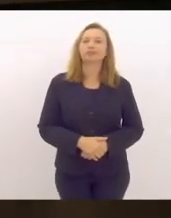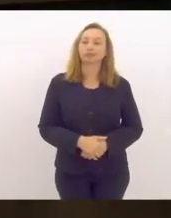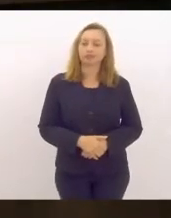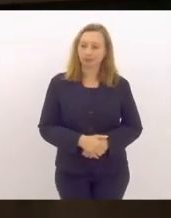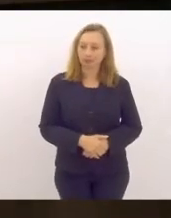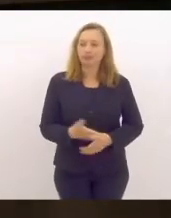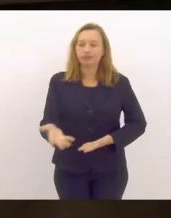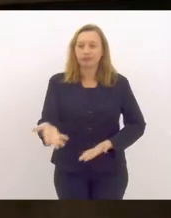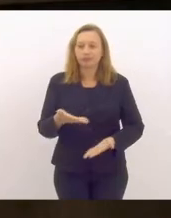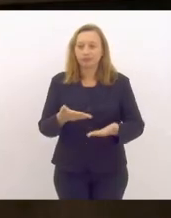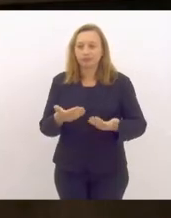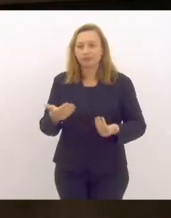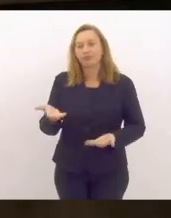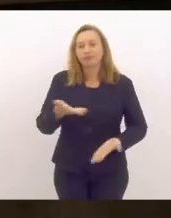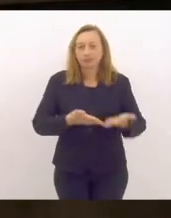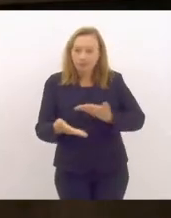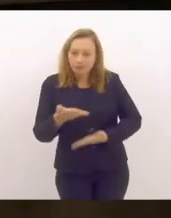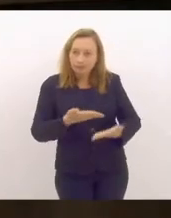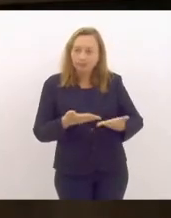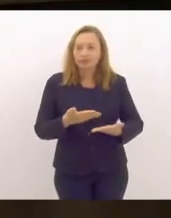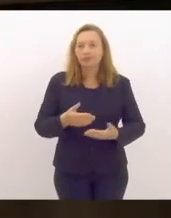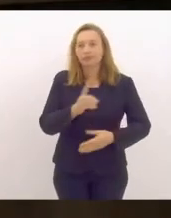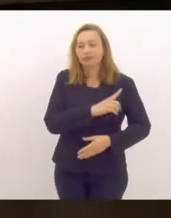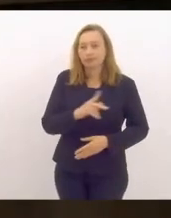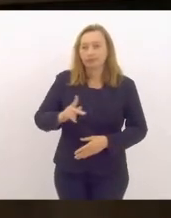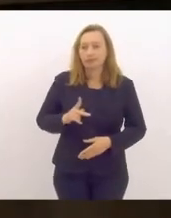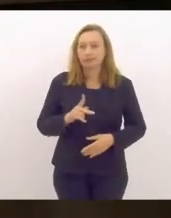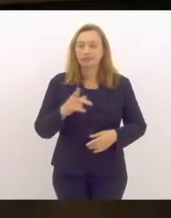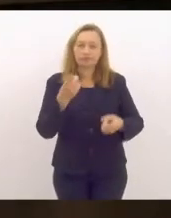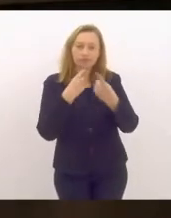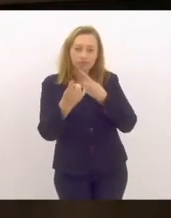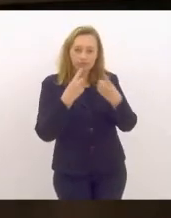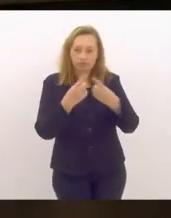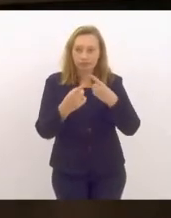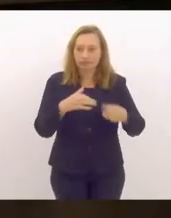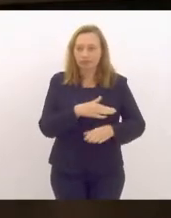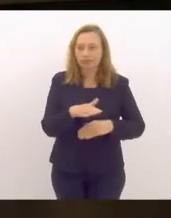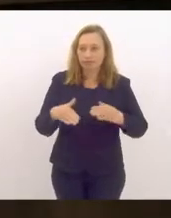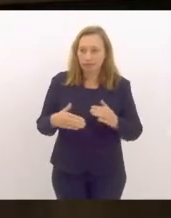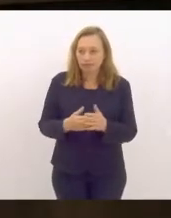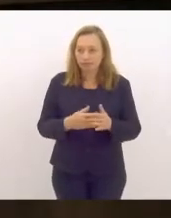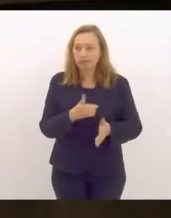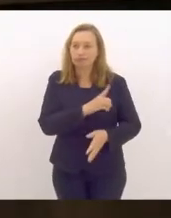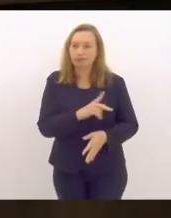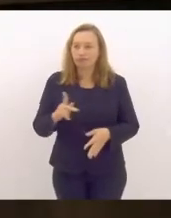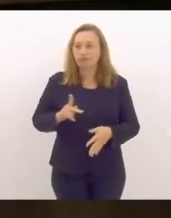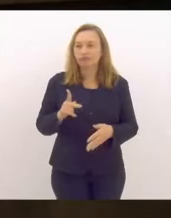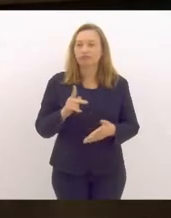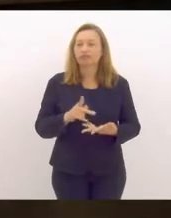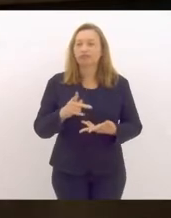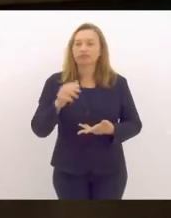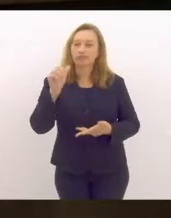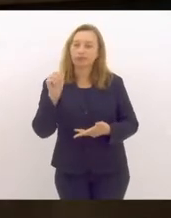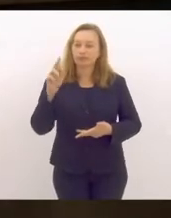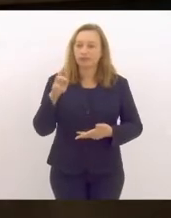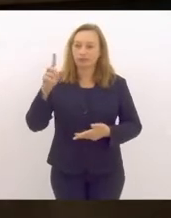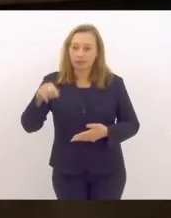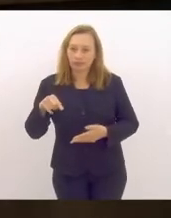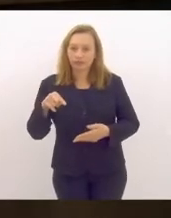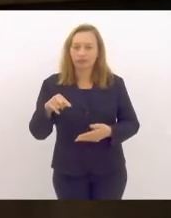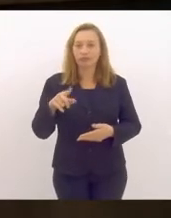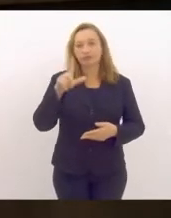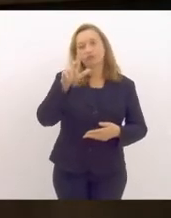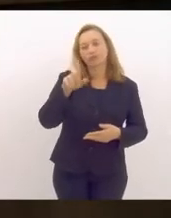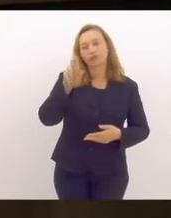a parceria com a Defensoria e o diálogo com vários defensores e defensoras, entre os quais se destacando André Luiz Castro.